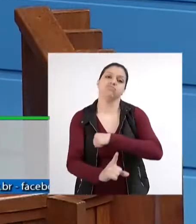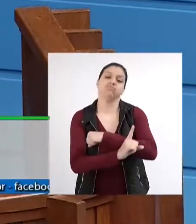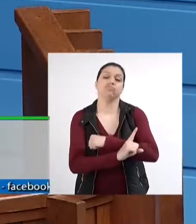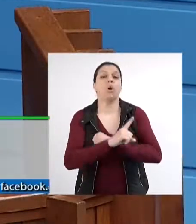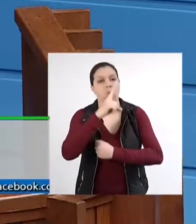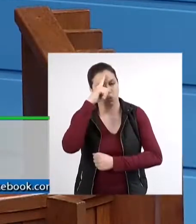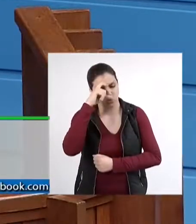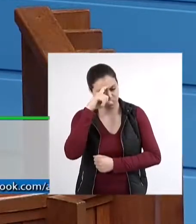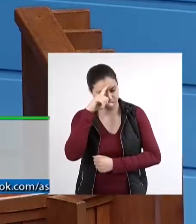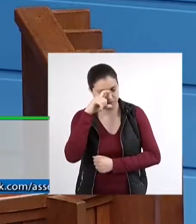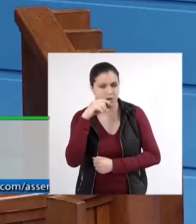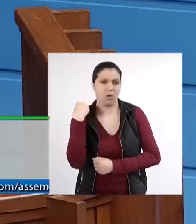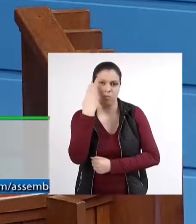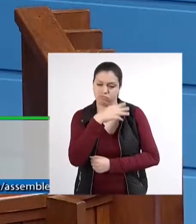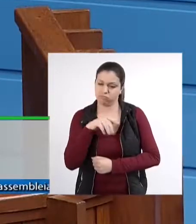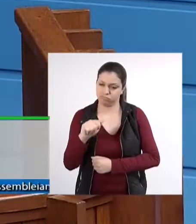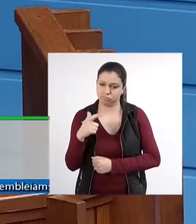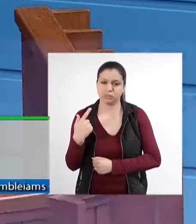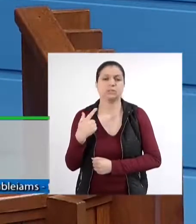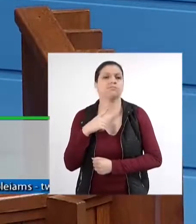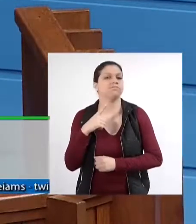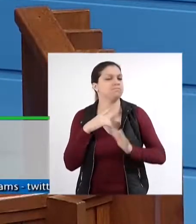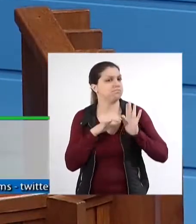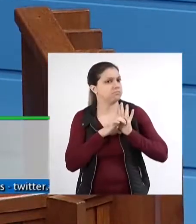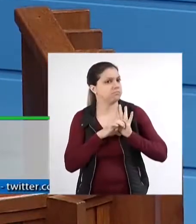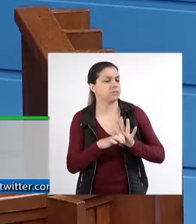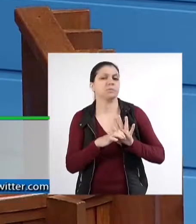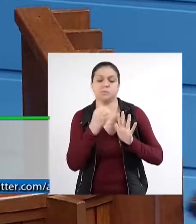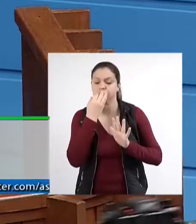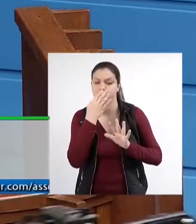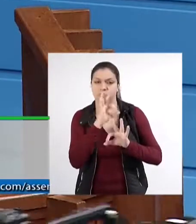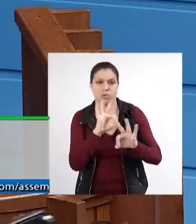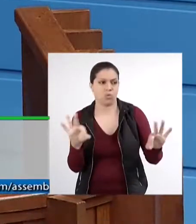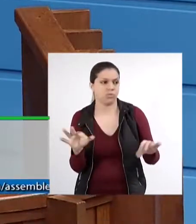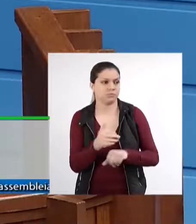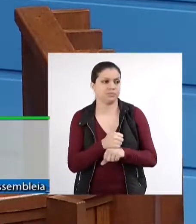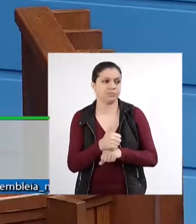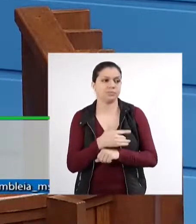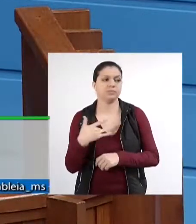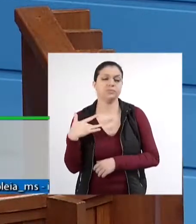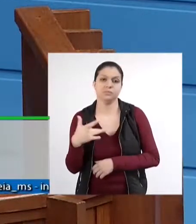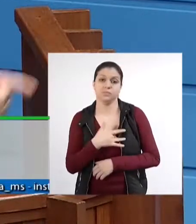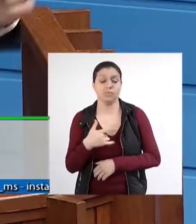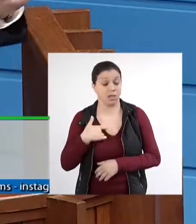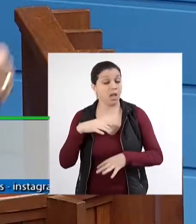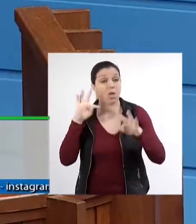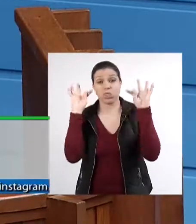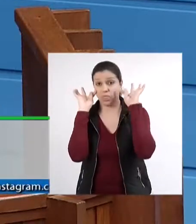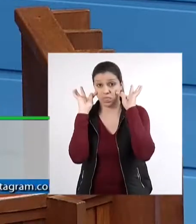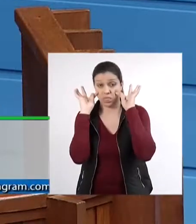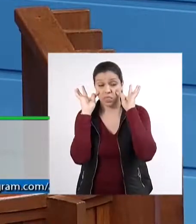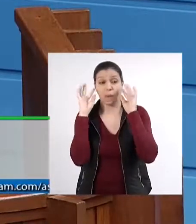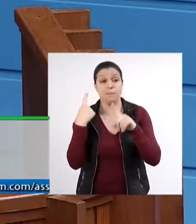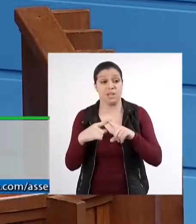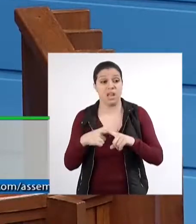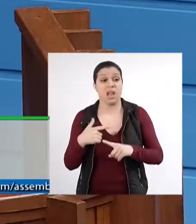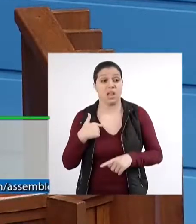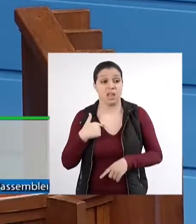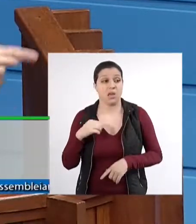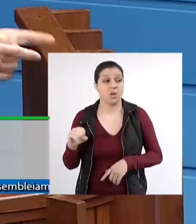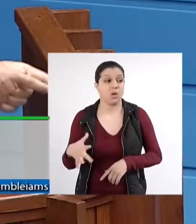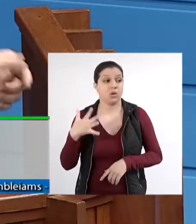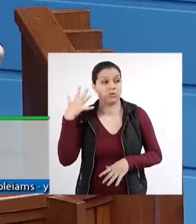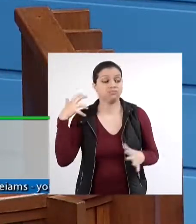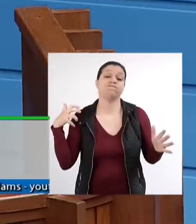Senhora Auxiliadora é exemplar. Eu sou testemunha disso, porque eu, quando sofri um acidente de